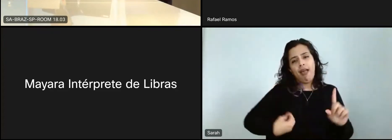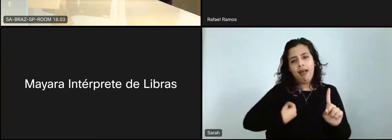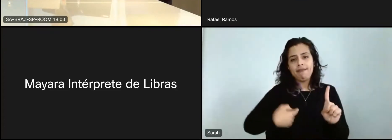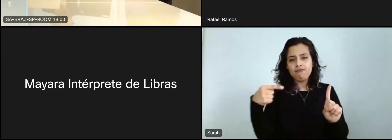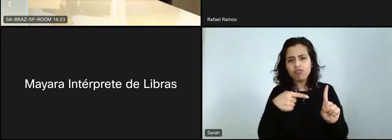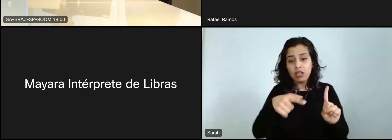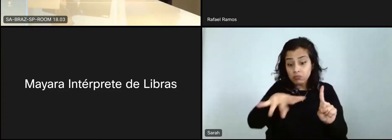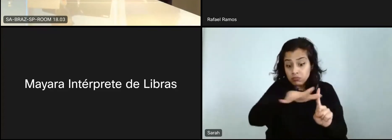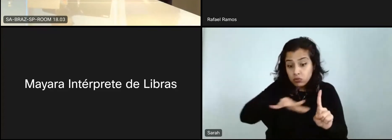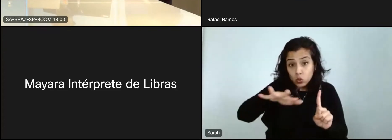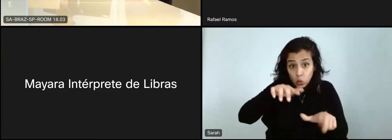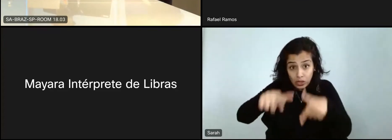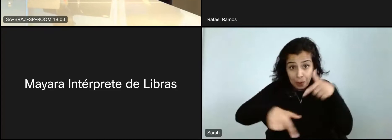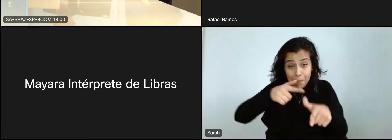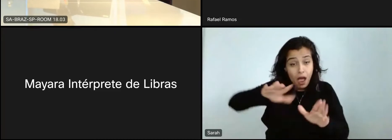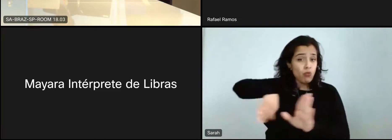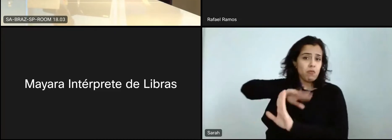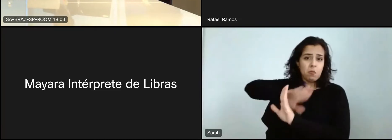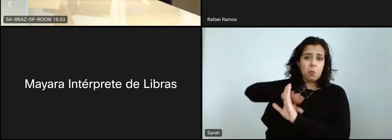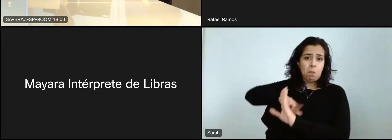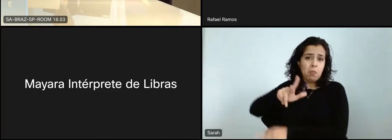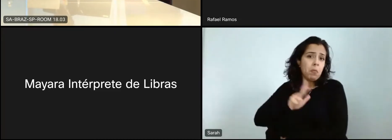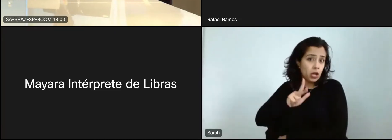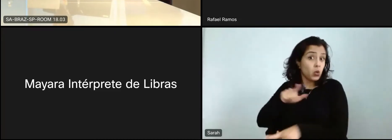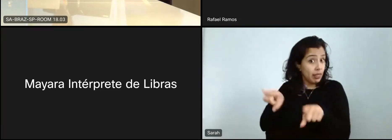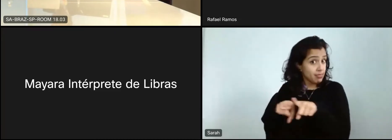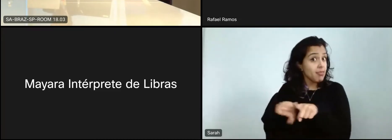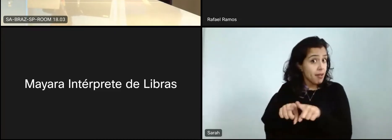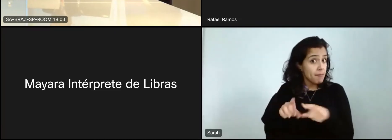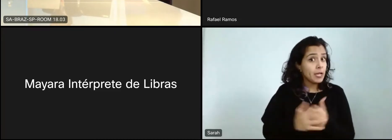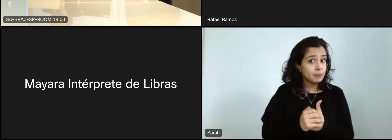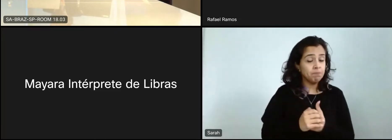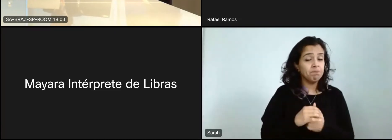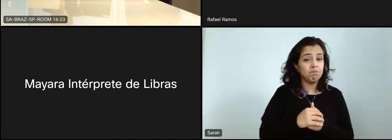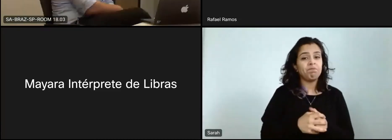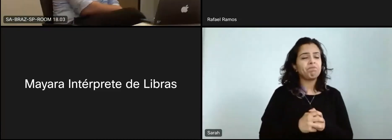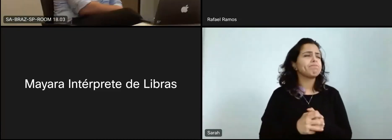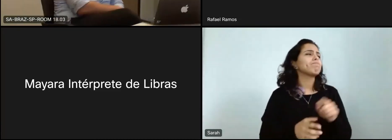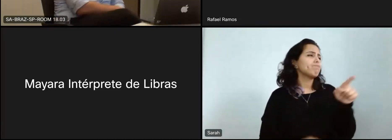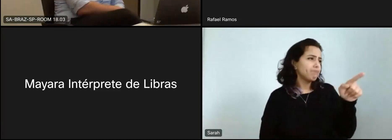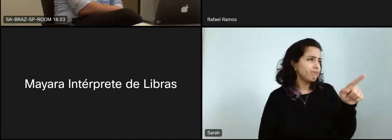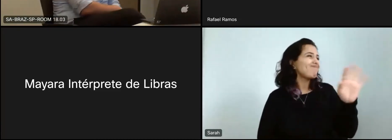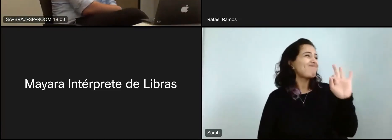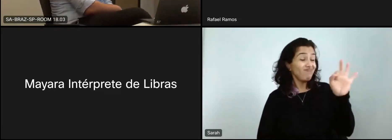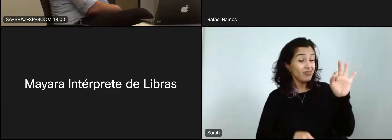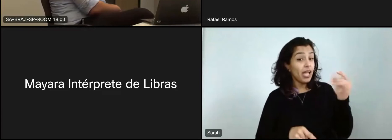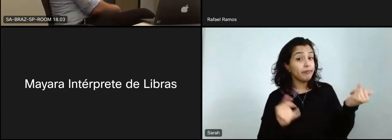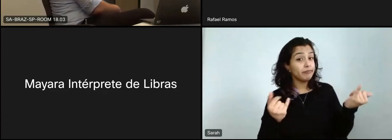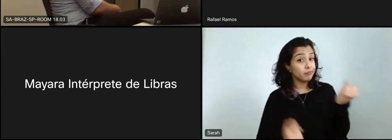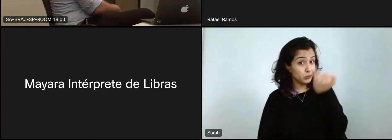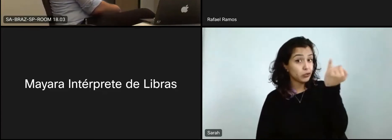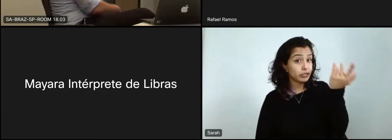das outras pessoas, né? Sim, isso realmente é um ponto bem delicado, mas aproveitando a sua